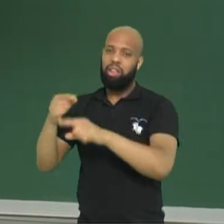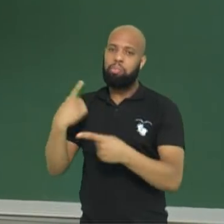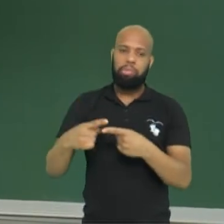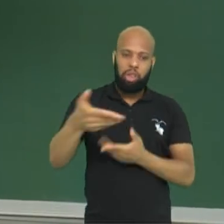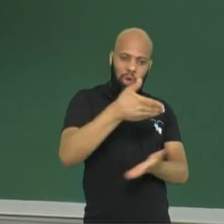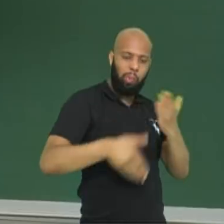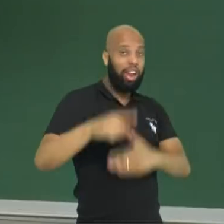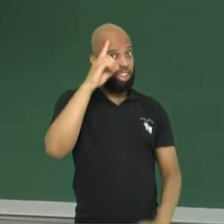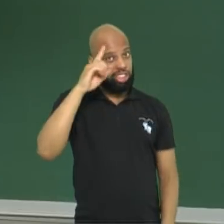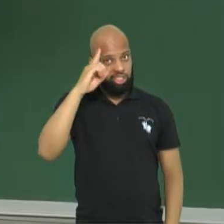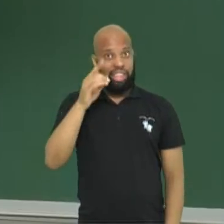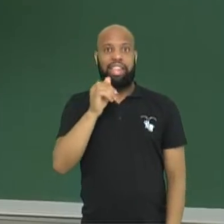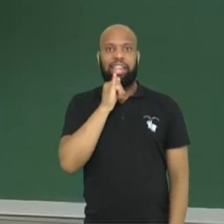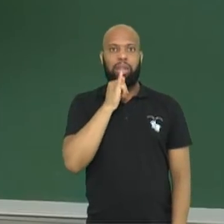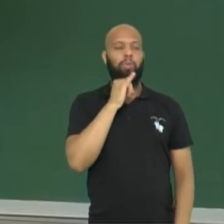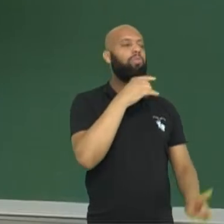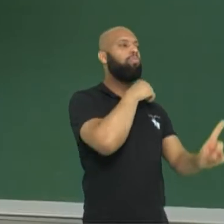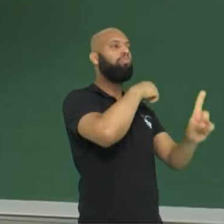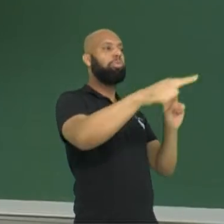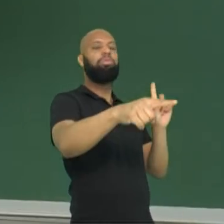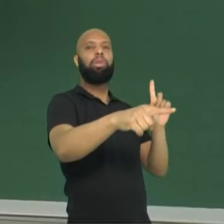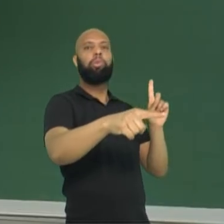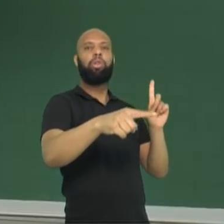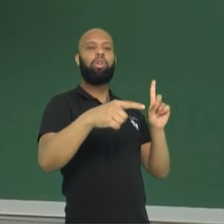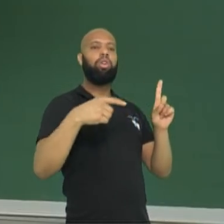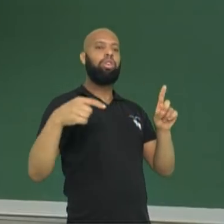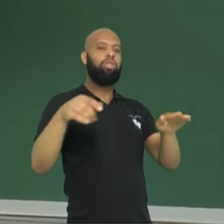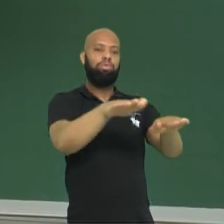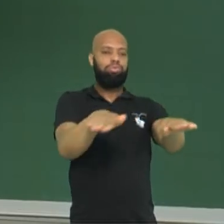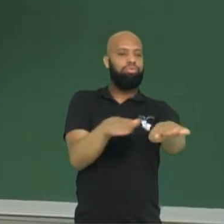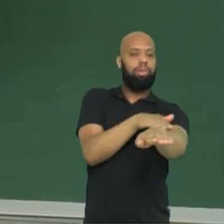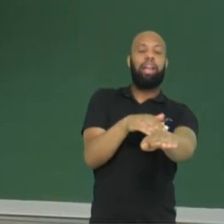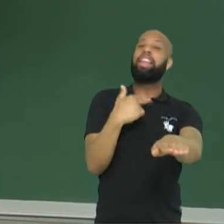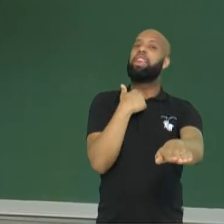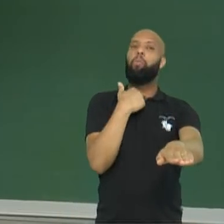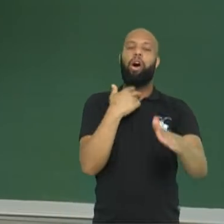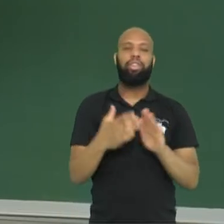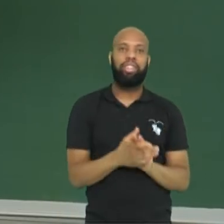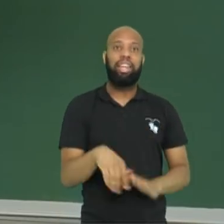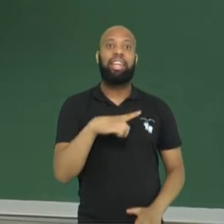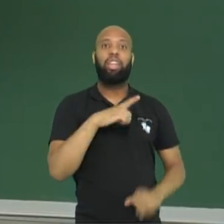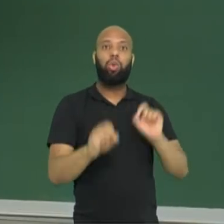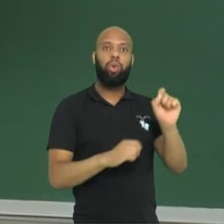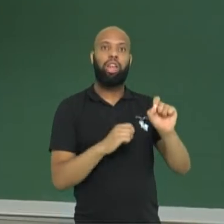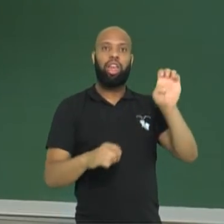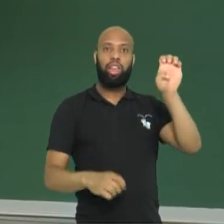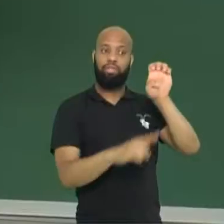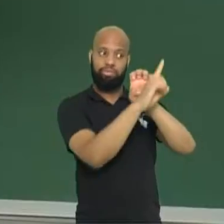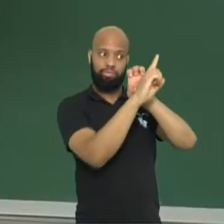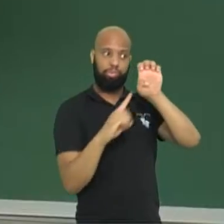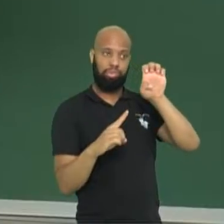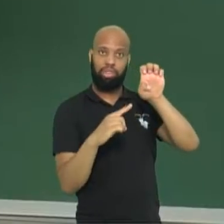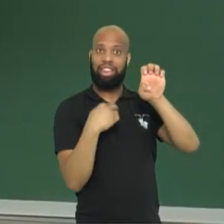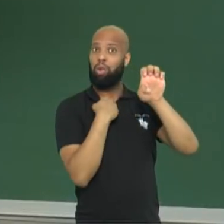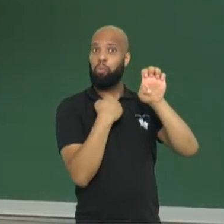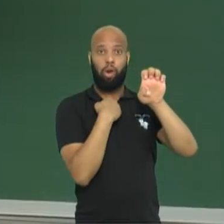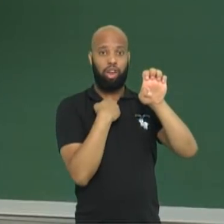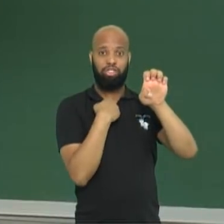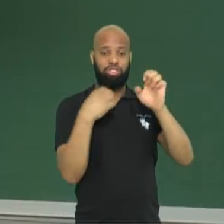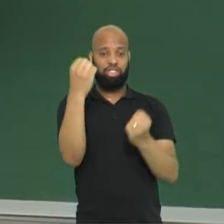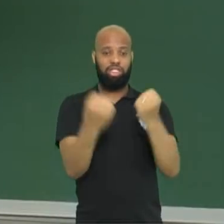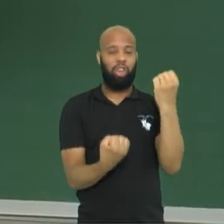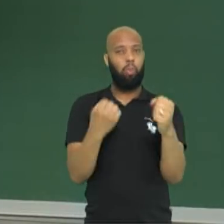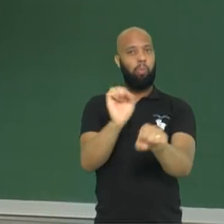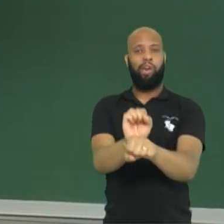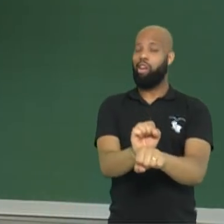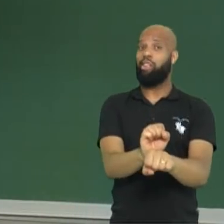Então tem lá proibido estacionar, por exemplo, né? Só tem uma letra e um traço cortando, né? Então, isso é